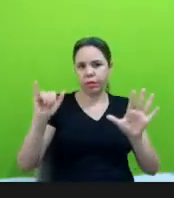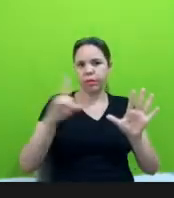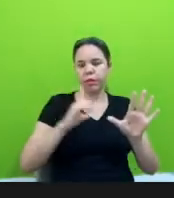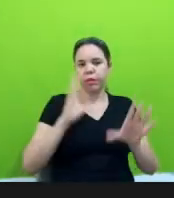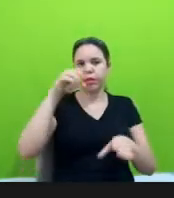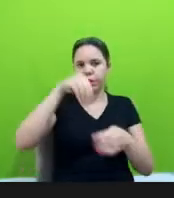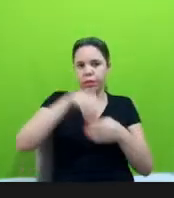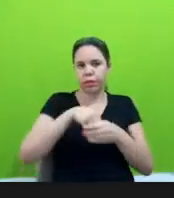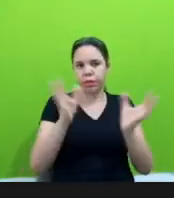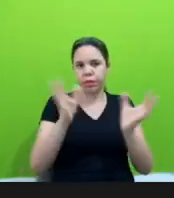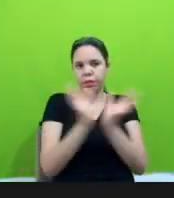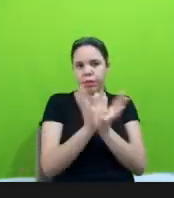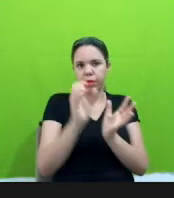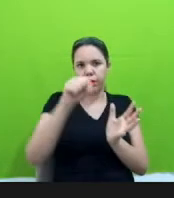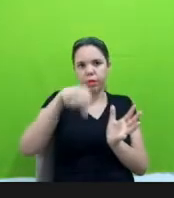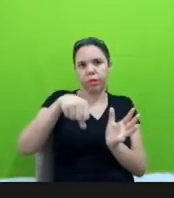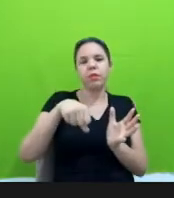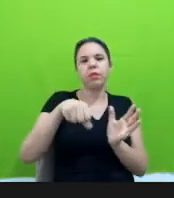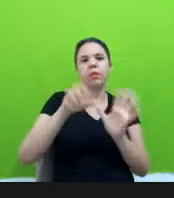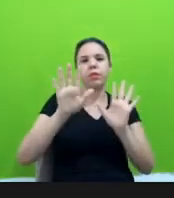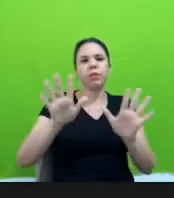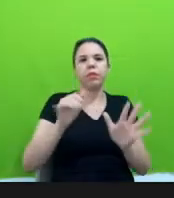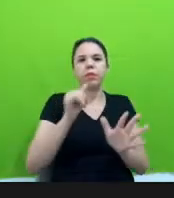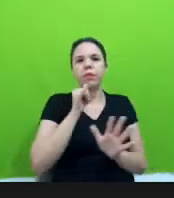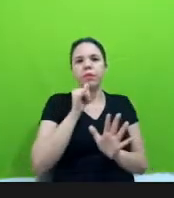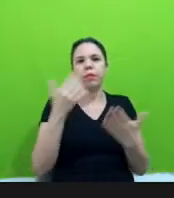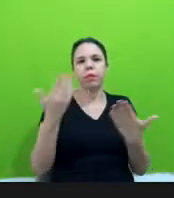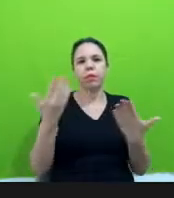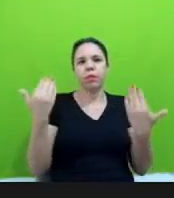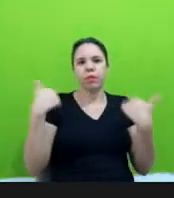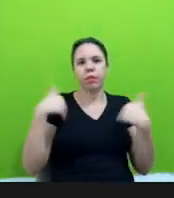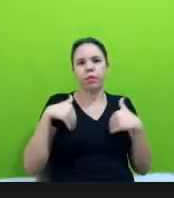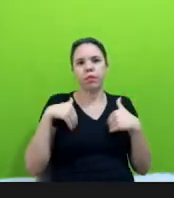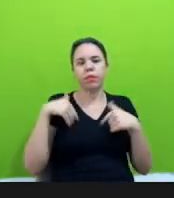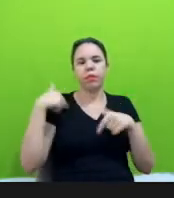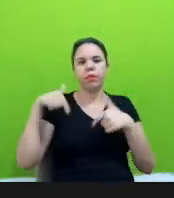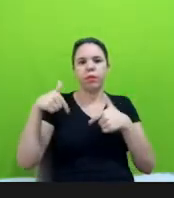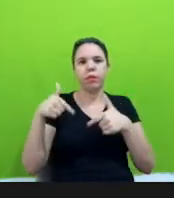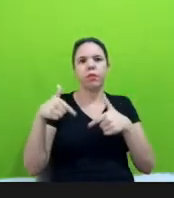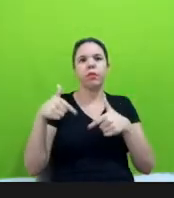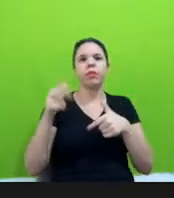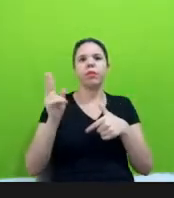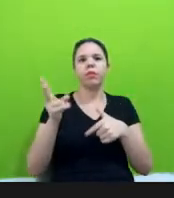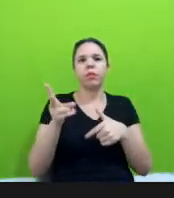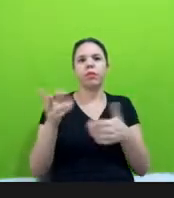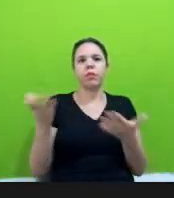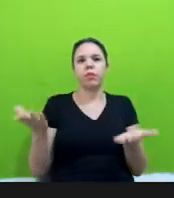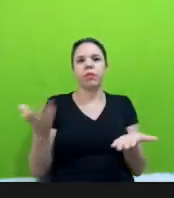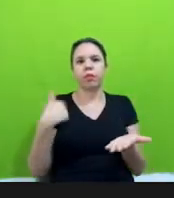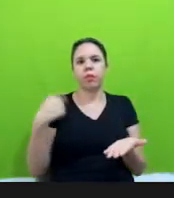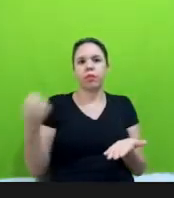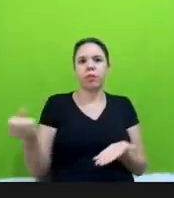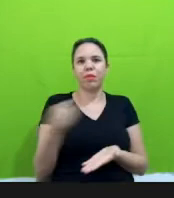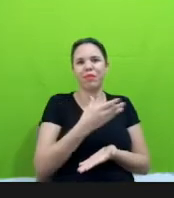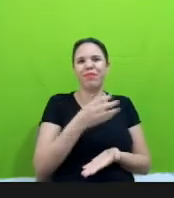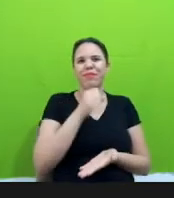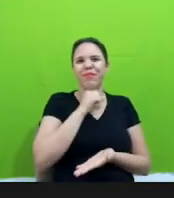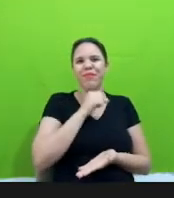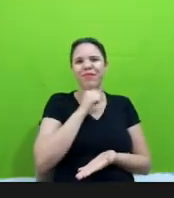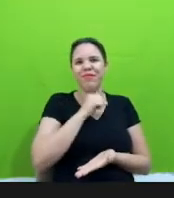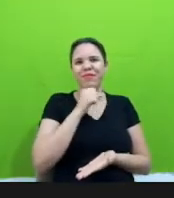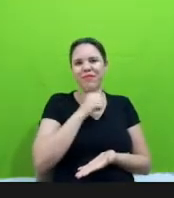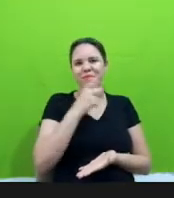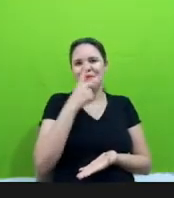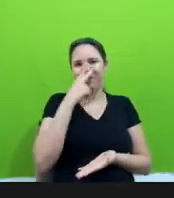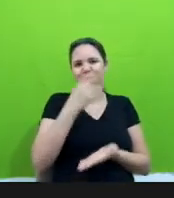ao servidor sim, mas eu não vou, eu estou trabalhando com isso, eu sempre brinco, né? Que eu sou novo, mas eu sou velho, né? E eu estou nisso já